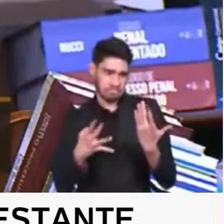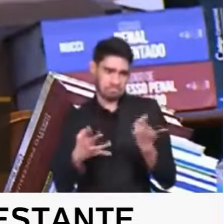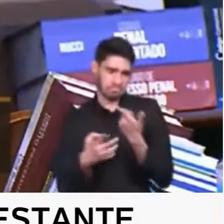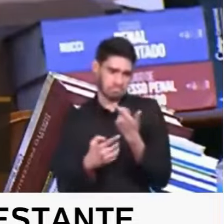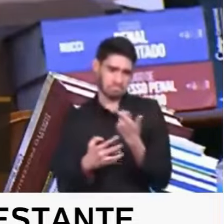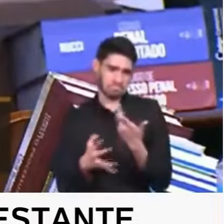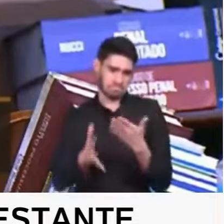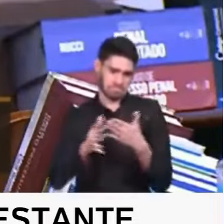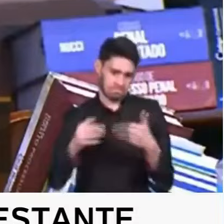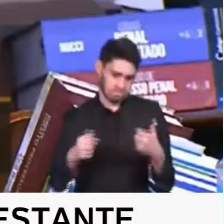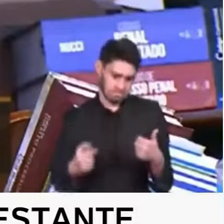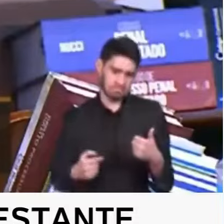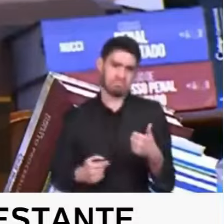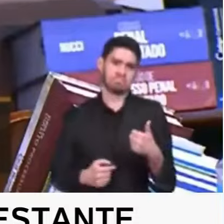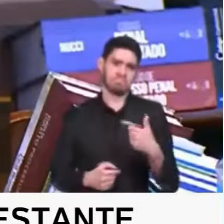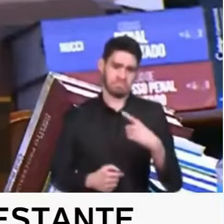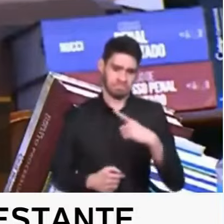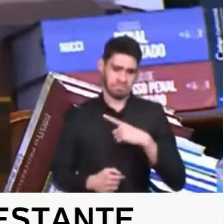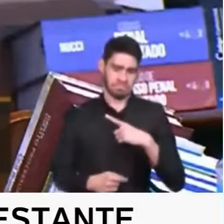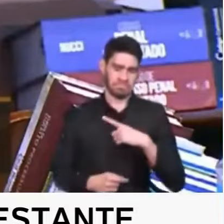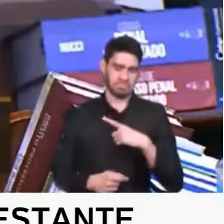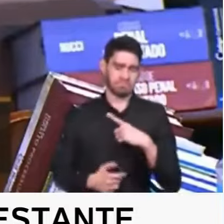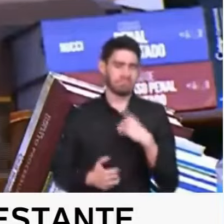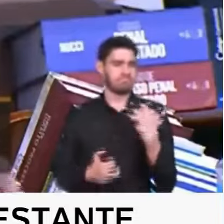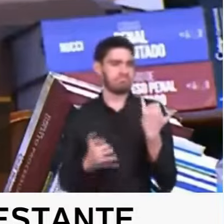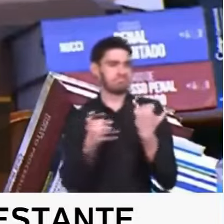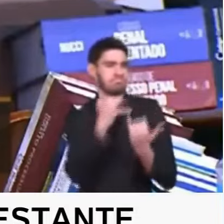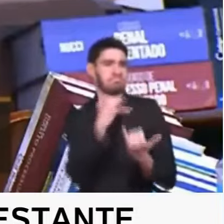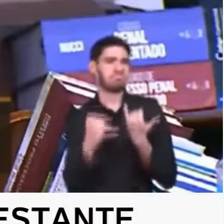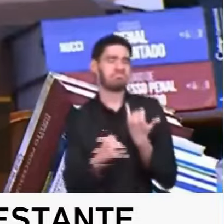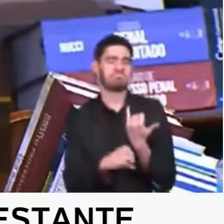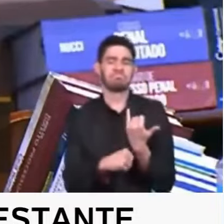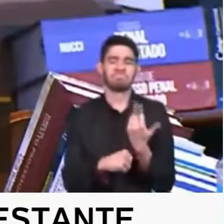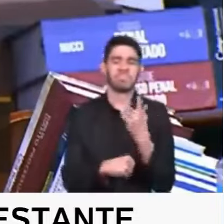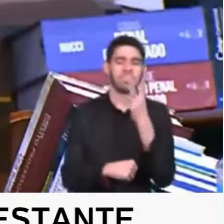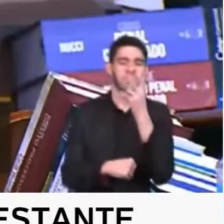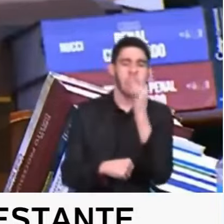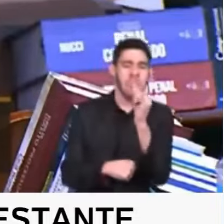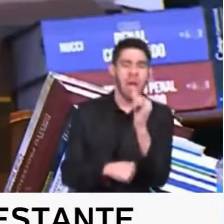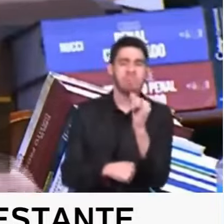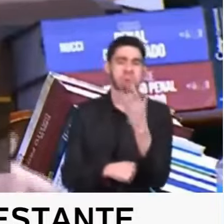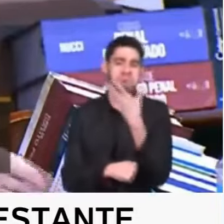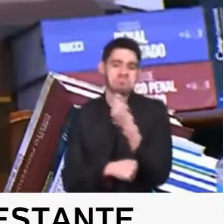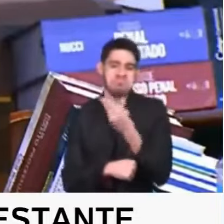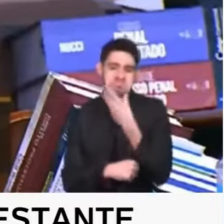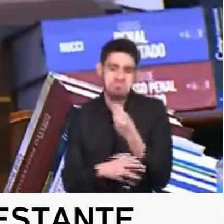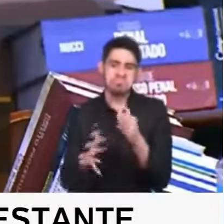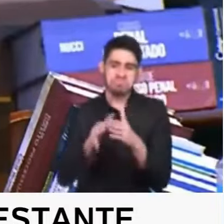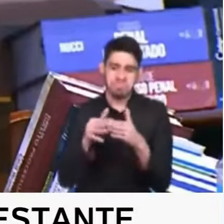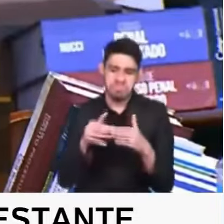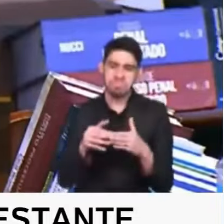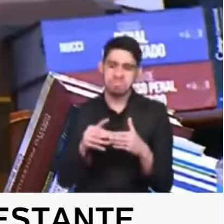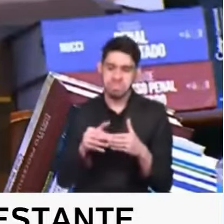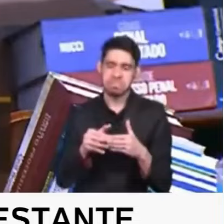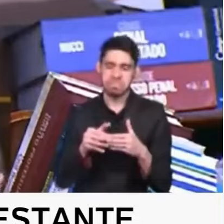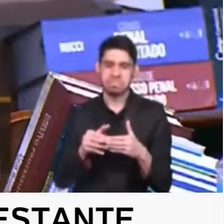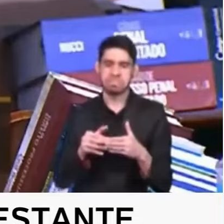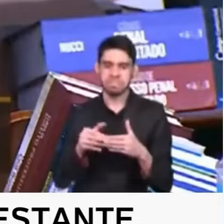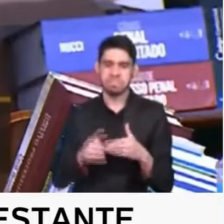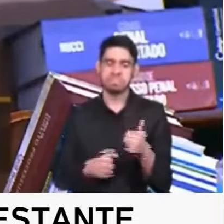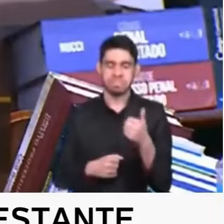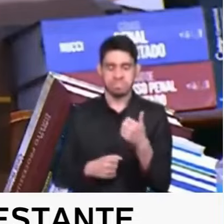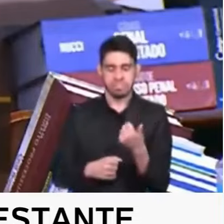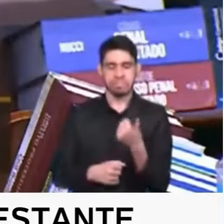sexo As uniões estáveis entre homens e mulheres reconheceu portanto a união homoafetiva como um núcleo familiar de lá para